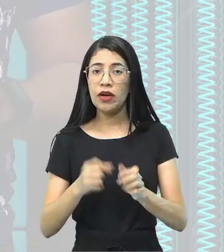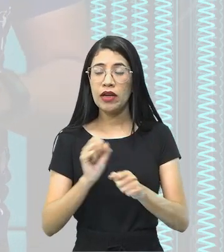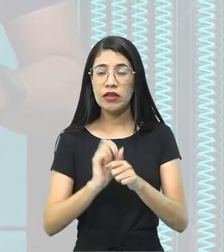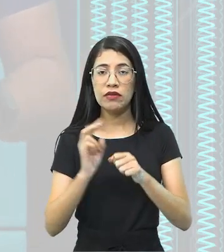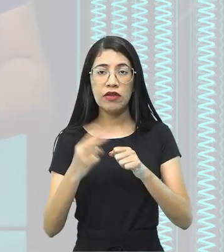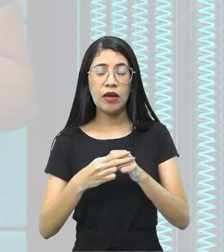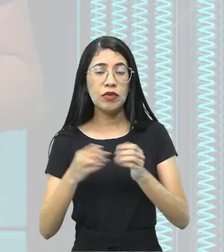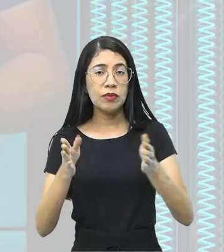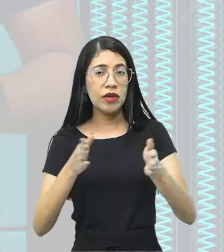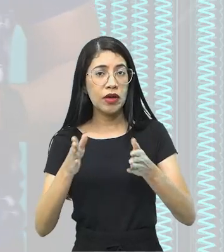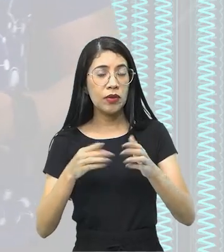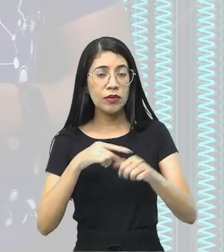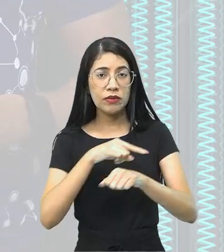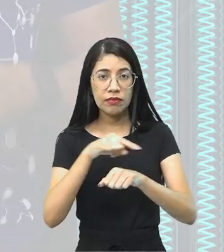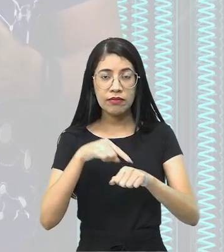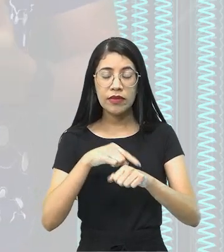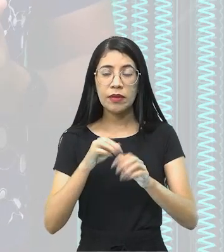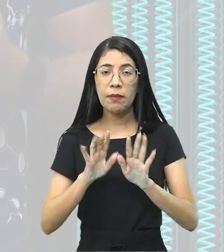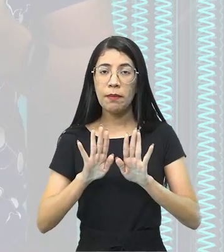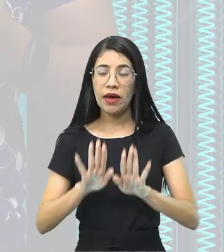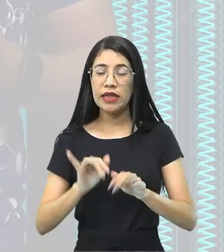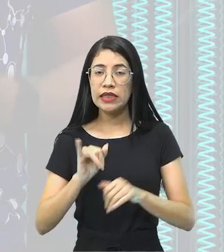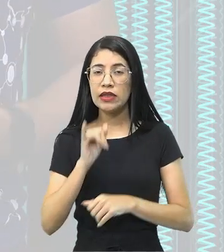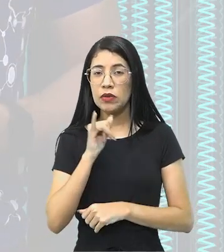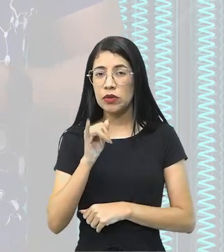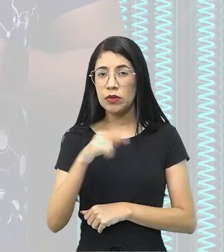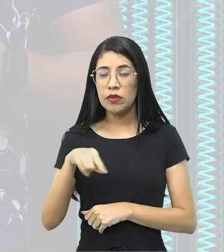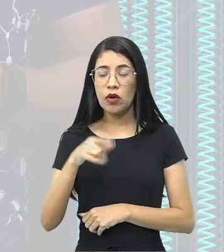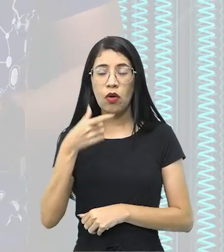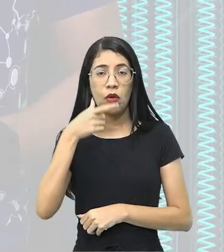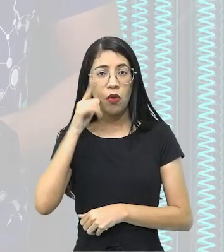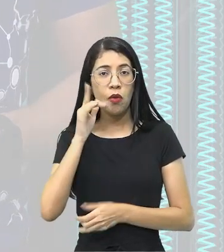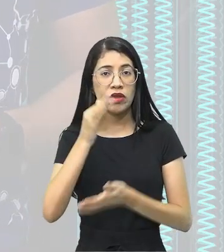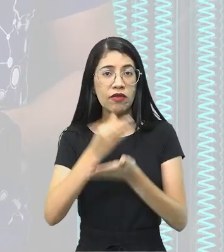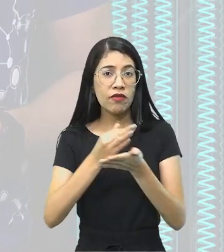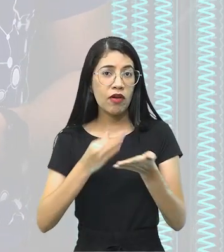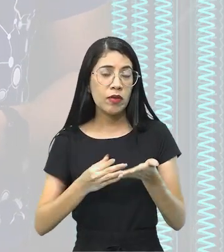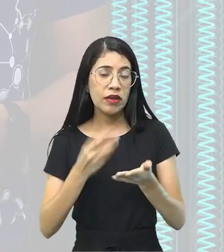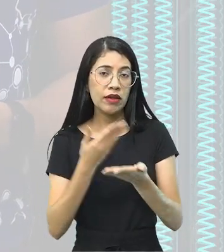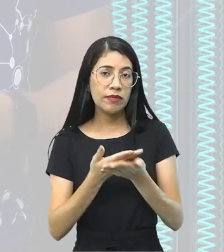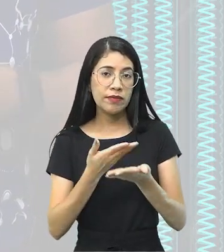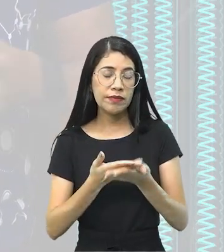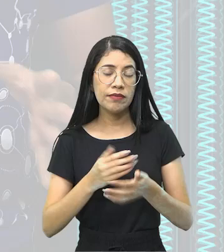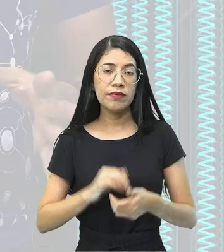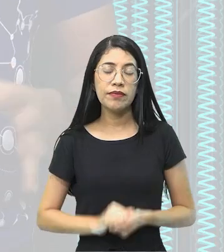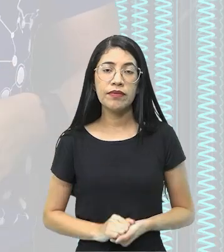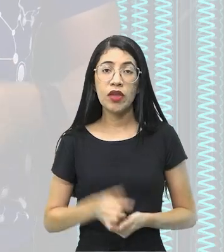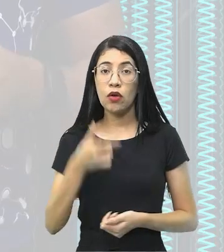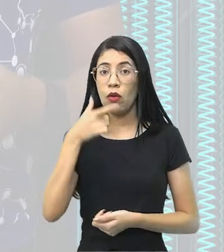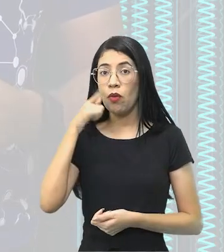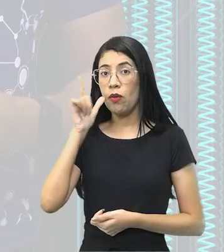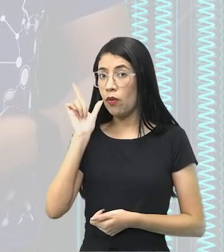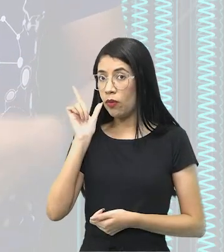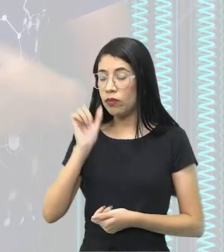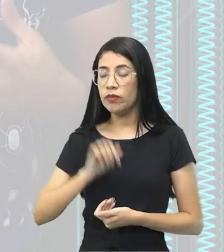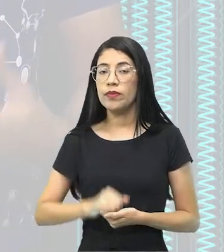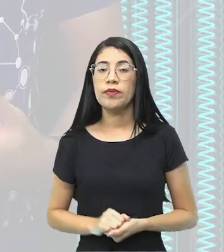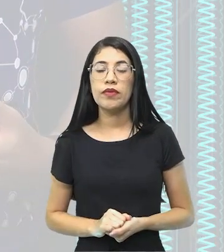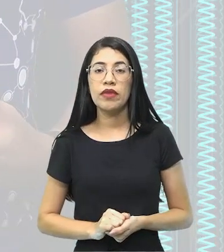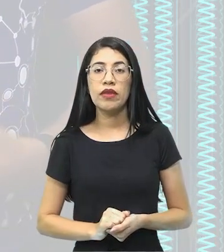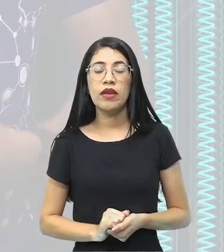circunstâncias de tempo. Se eu digo assim para vocês, ontem faltei a aula, né? Ontem. Se eu digo